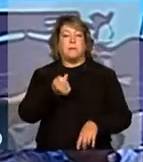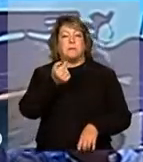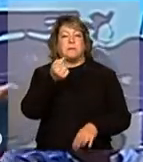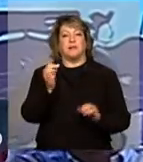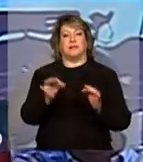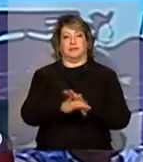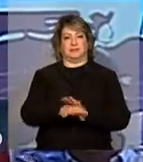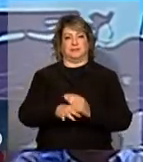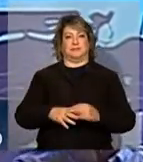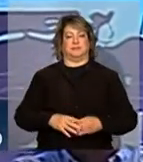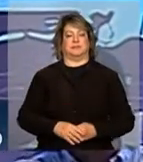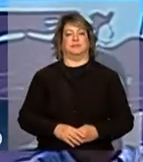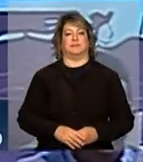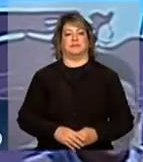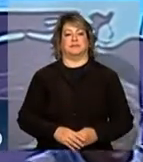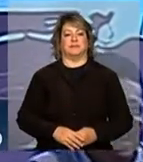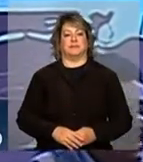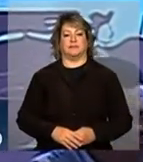para acabar.